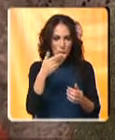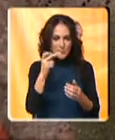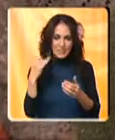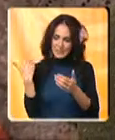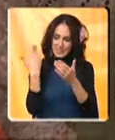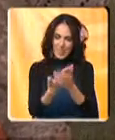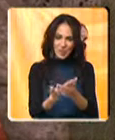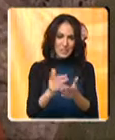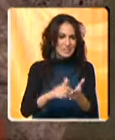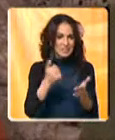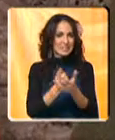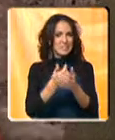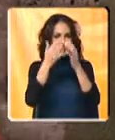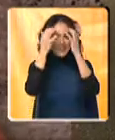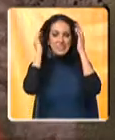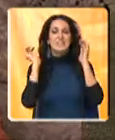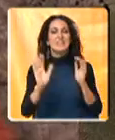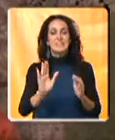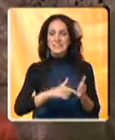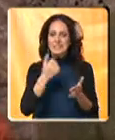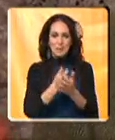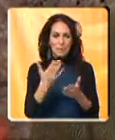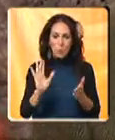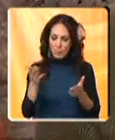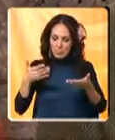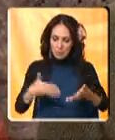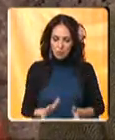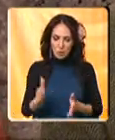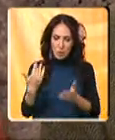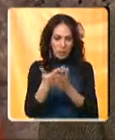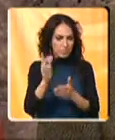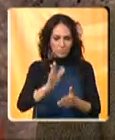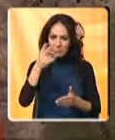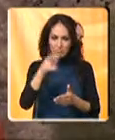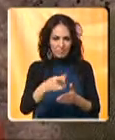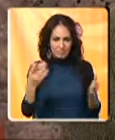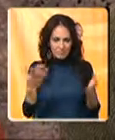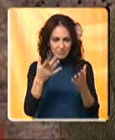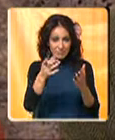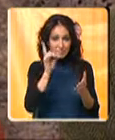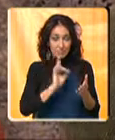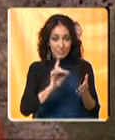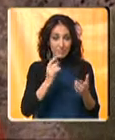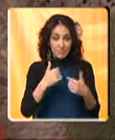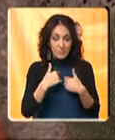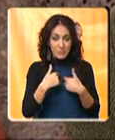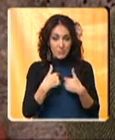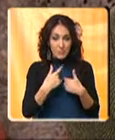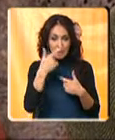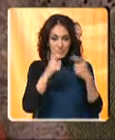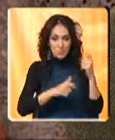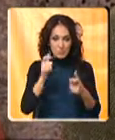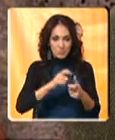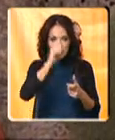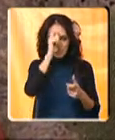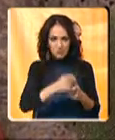cá. Claro, desde... Mas sempre foi, é assim, sempre foi. O dinheiro que Maria era para lá. É assim, há pessoas,